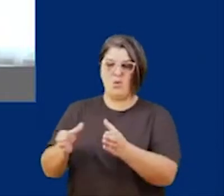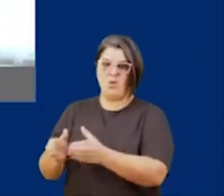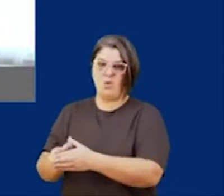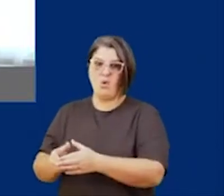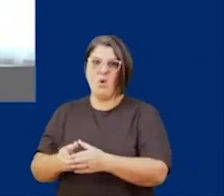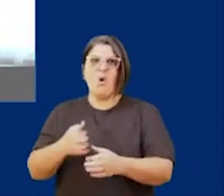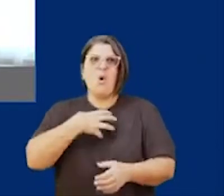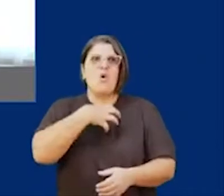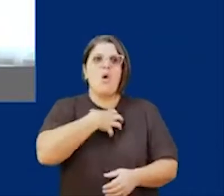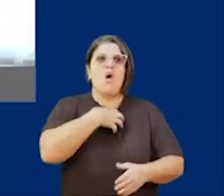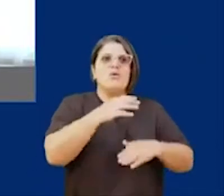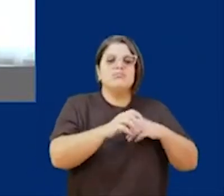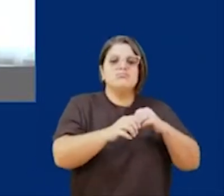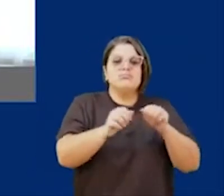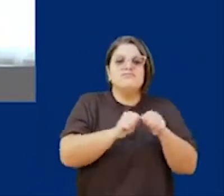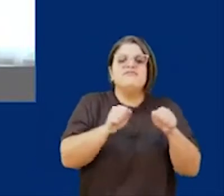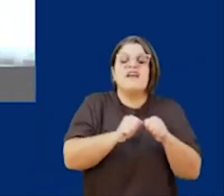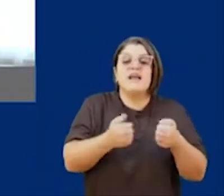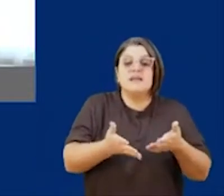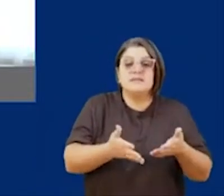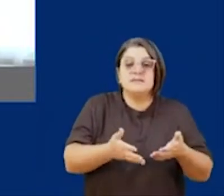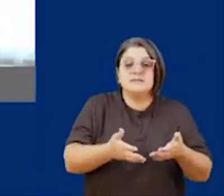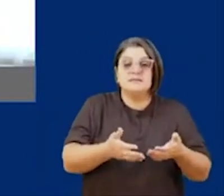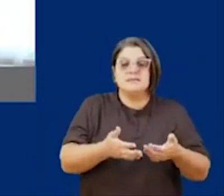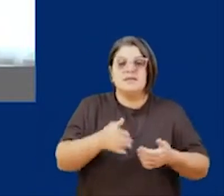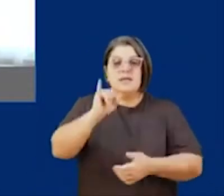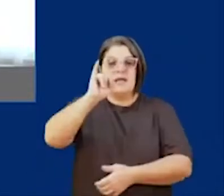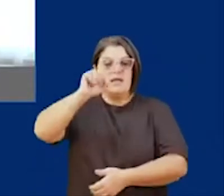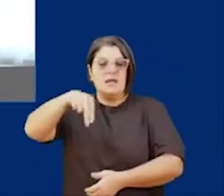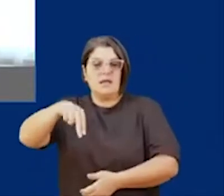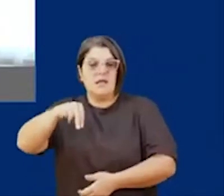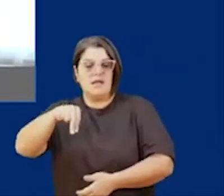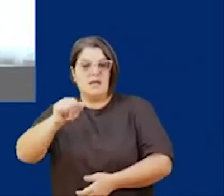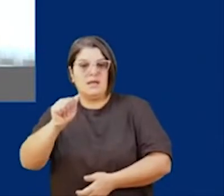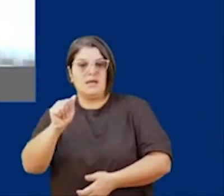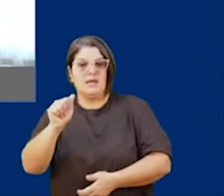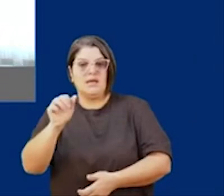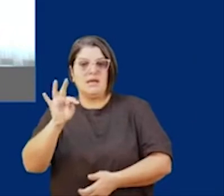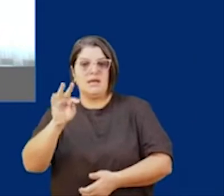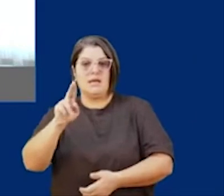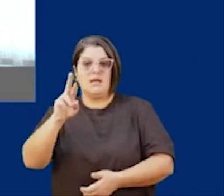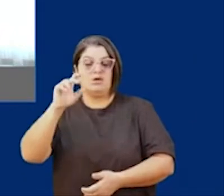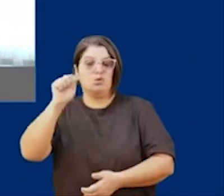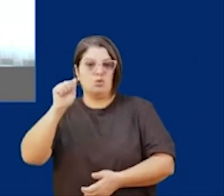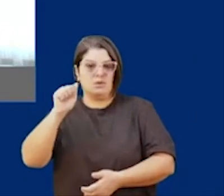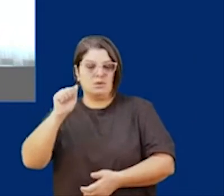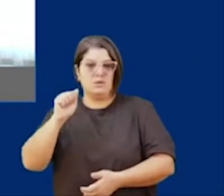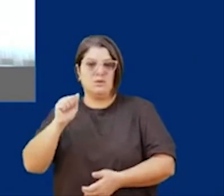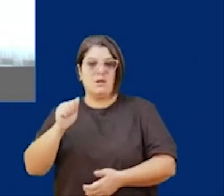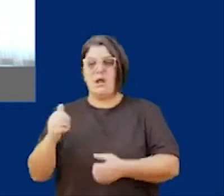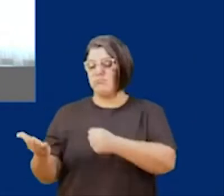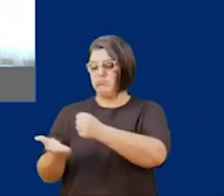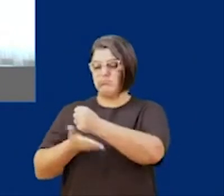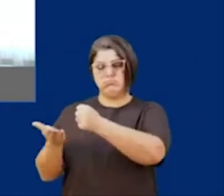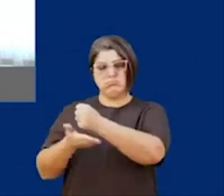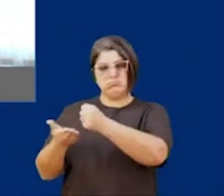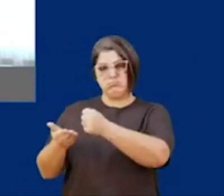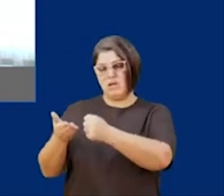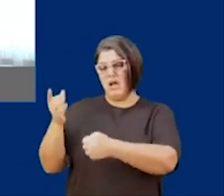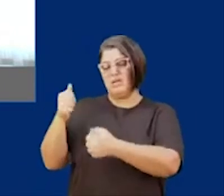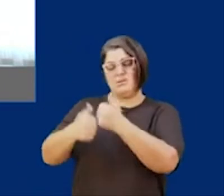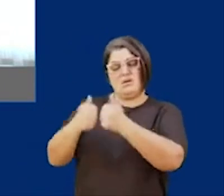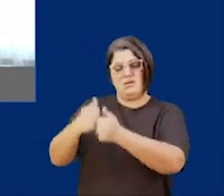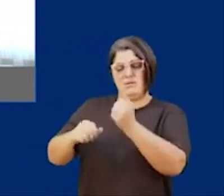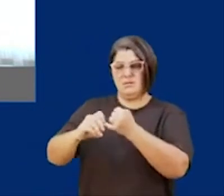processamento. Então, o que a gente chama de alimentos in natura ou minimamente processados nessa classificação são esses alimentos básicos do nosso dia a dia, como eu falei, arroz,